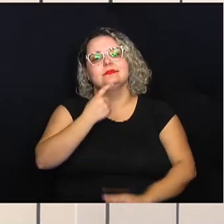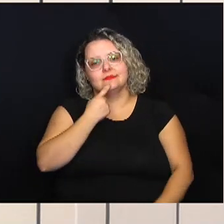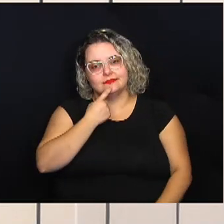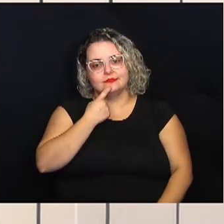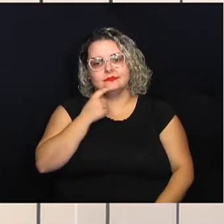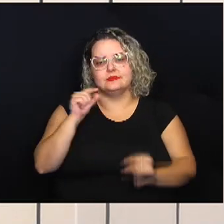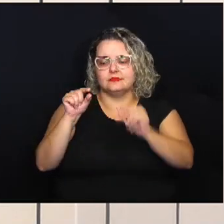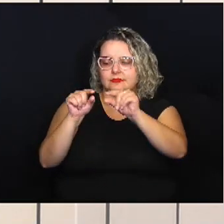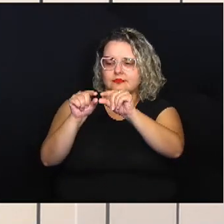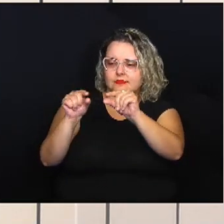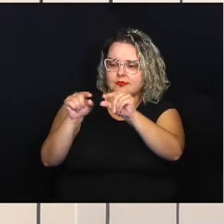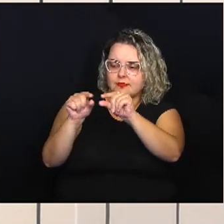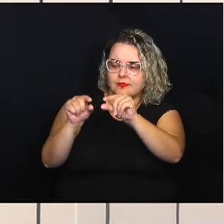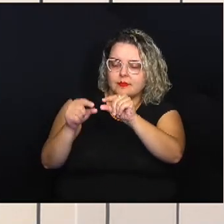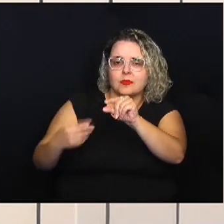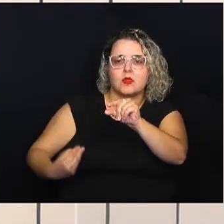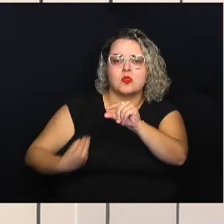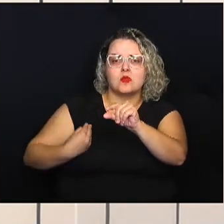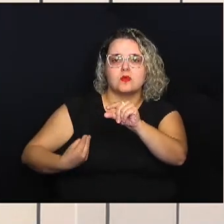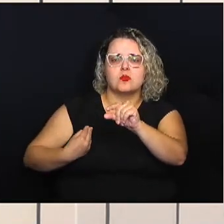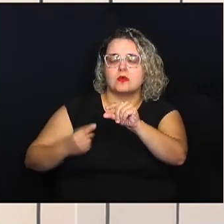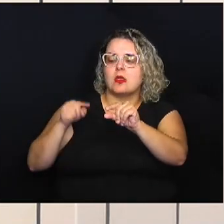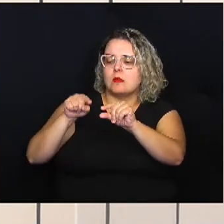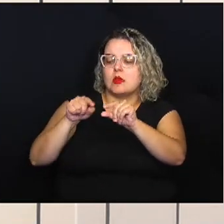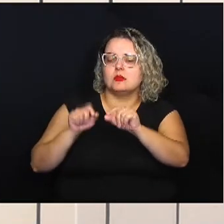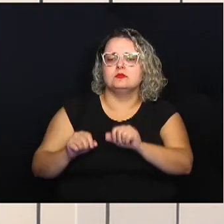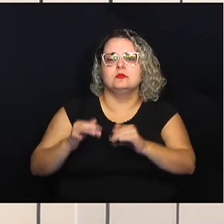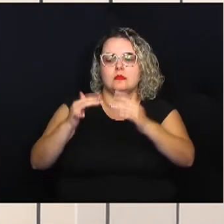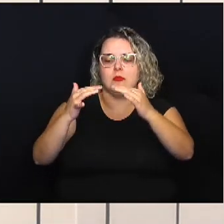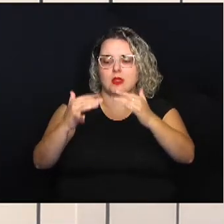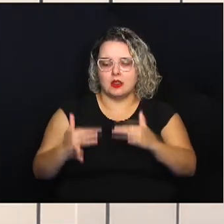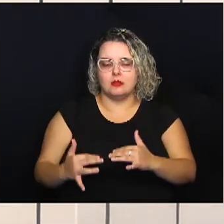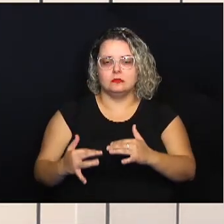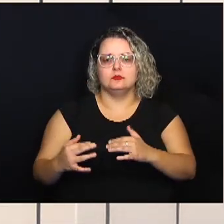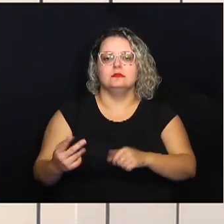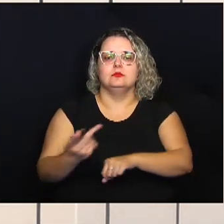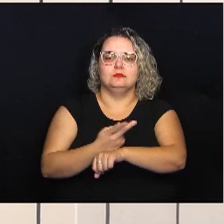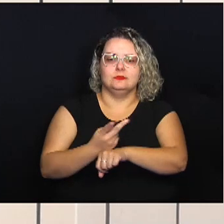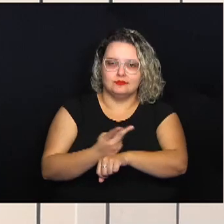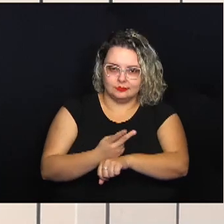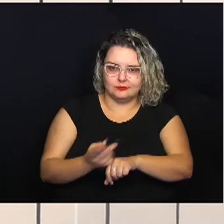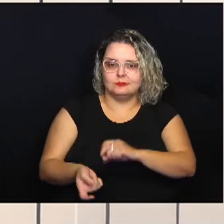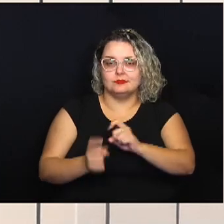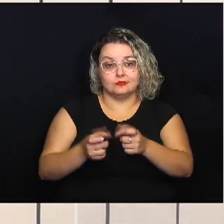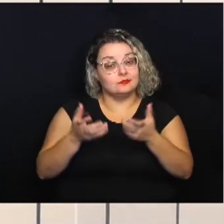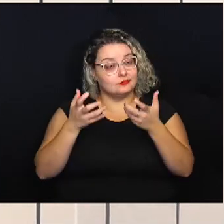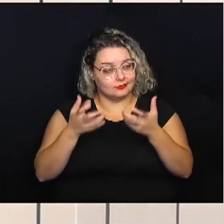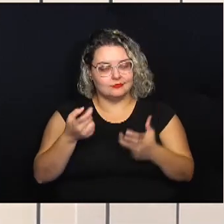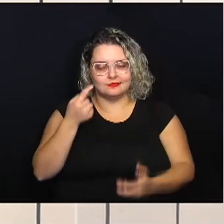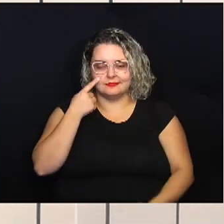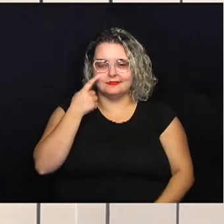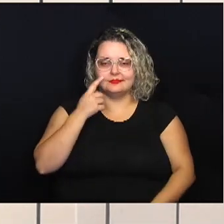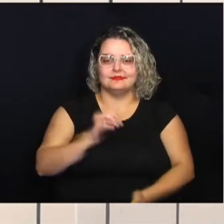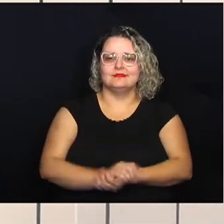Tem uma aba lá escrito ao vivo, você clica e procura a reunião que você quer